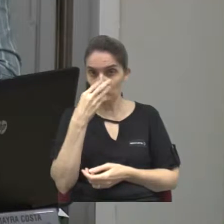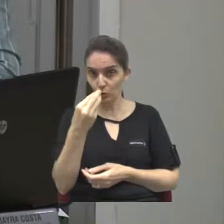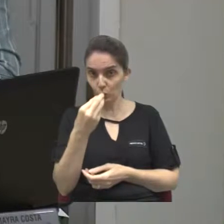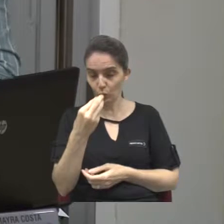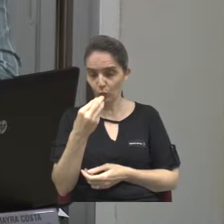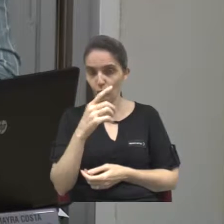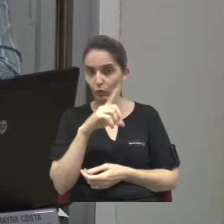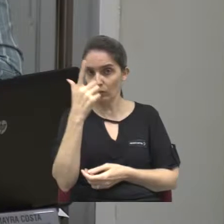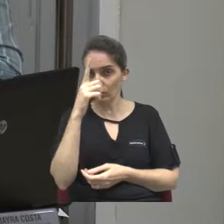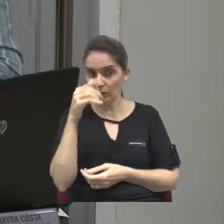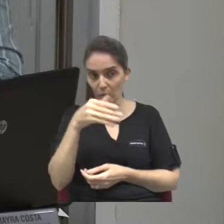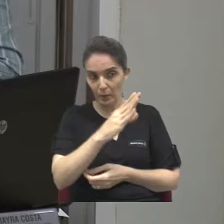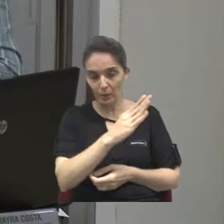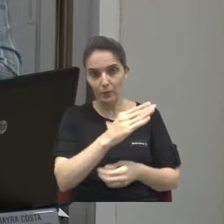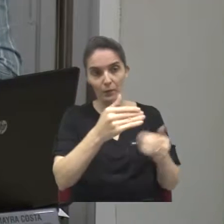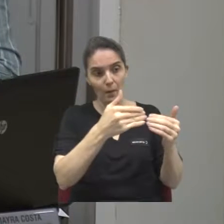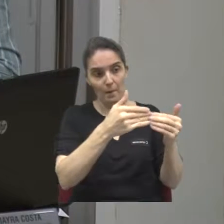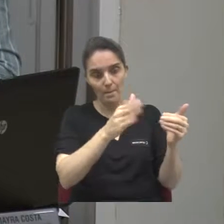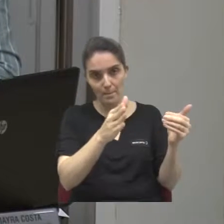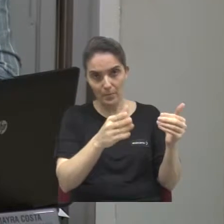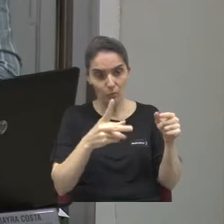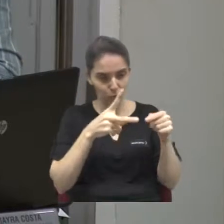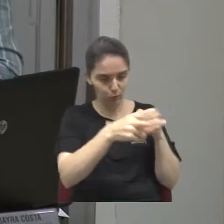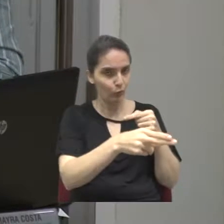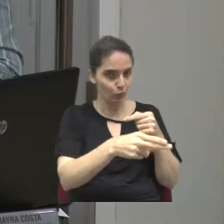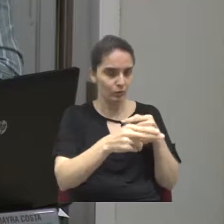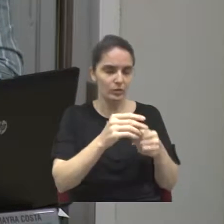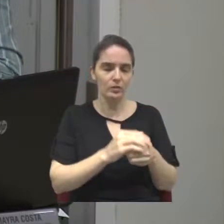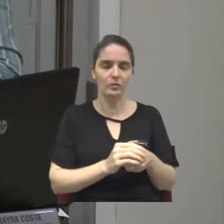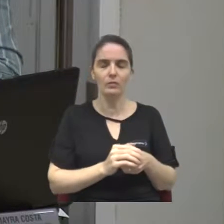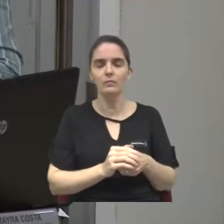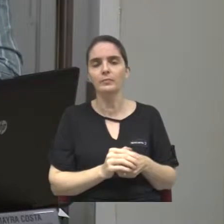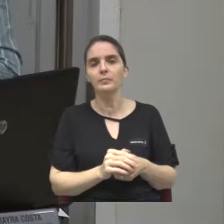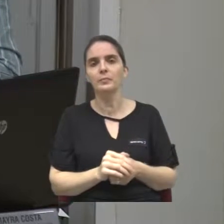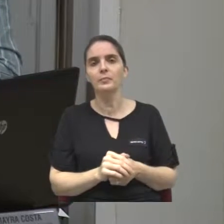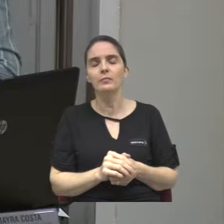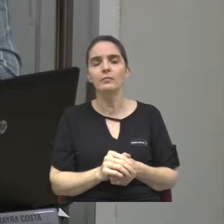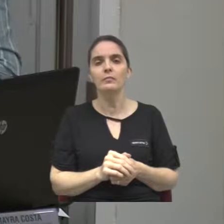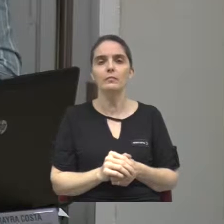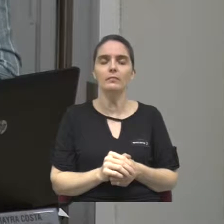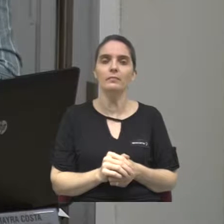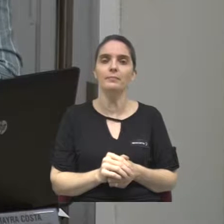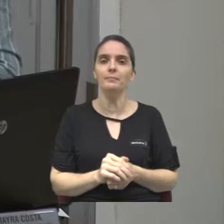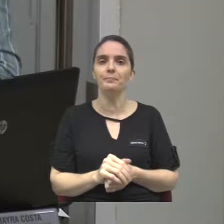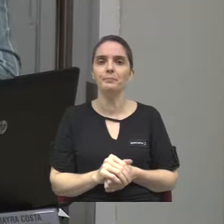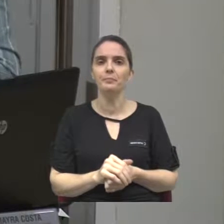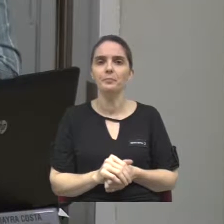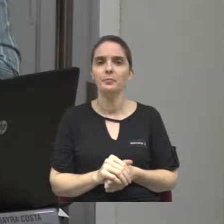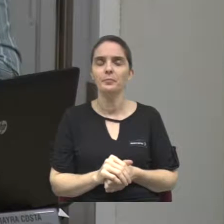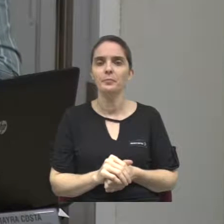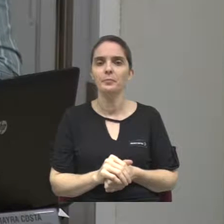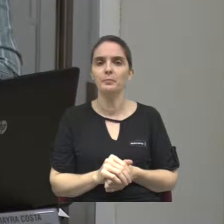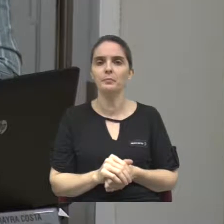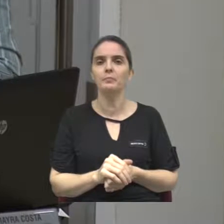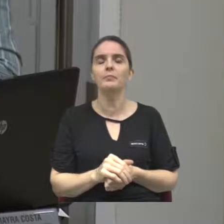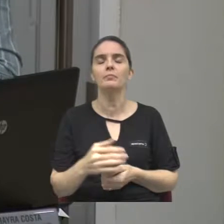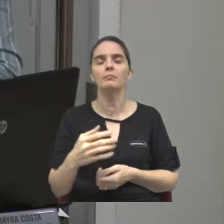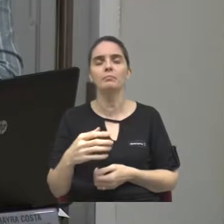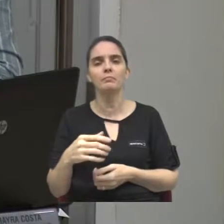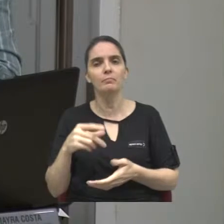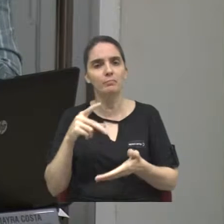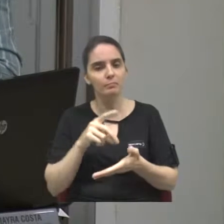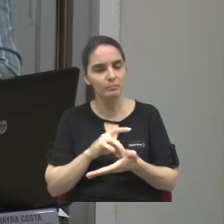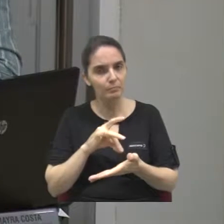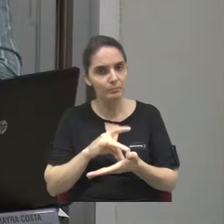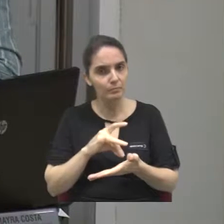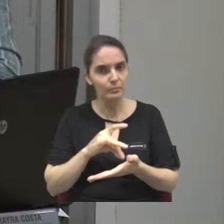da USTL, nesse movimento, e é uma coisa, realmente, é uma conquista de todos. Quando a gente pensou,